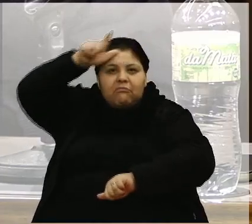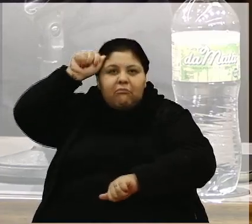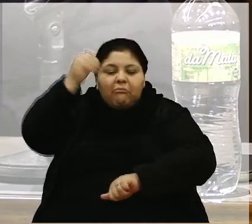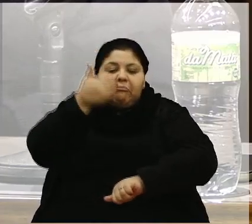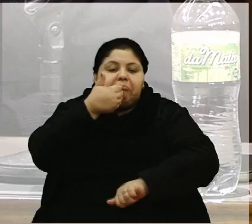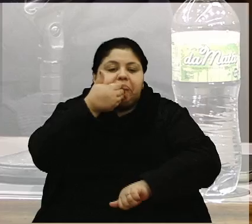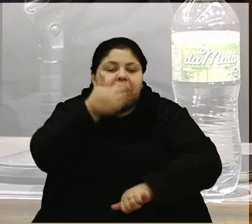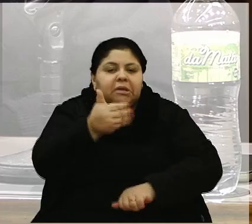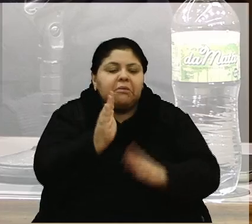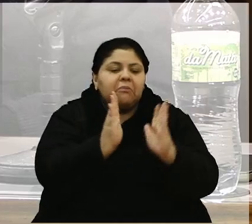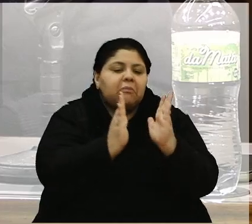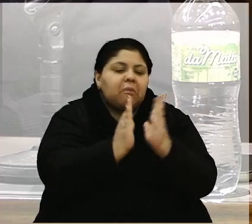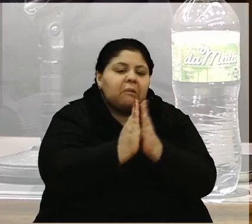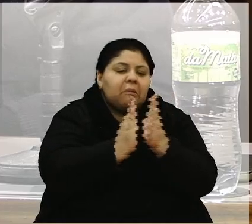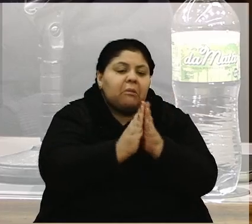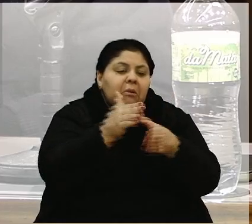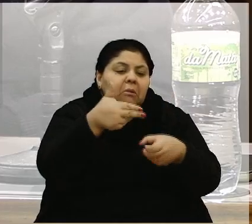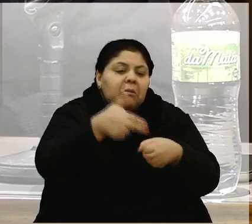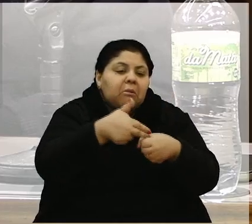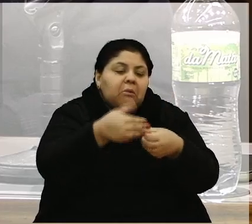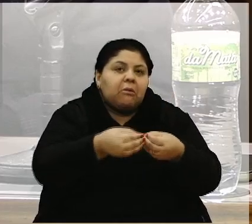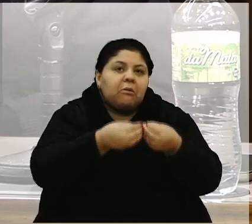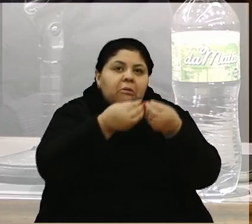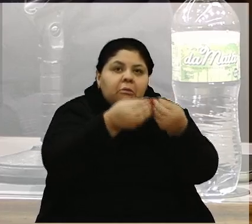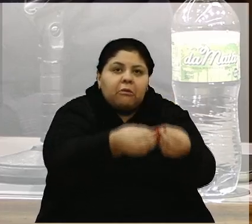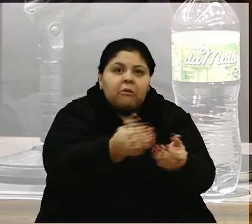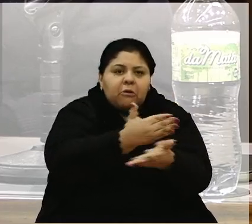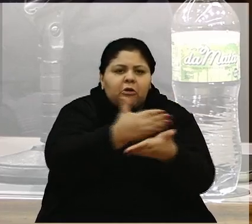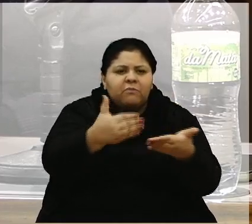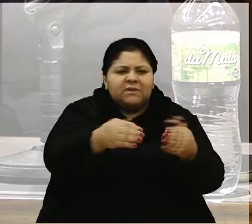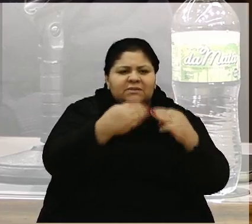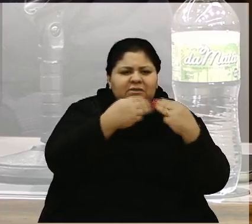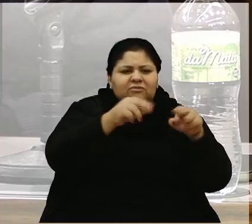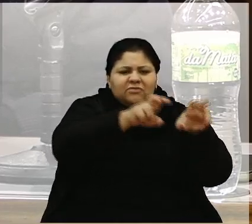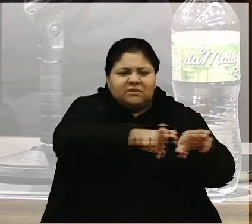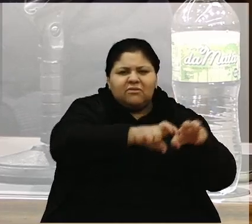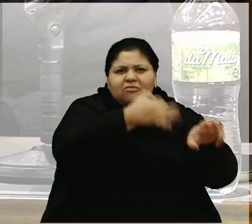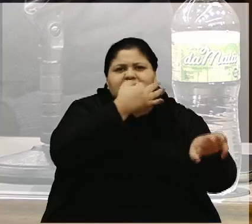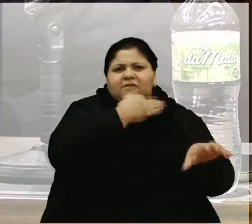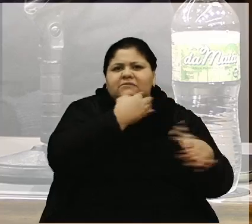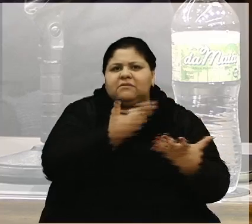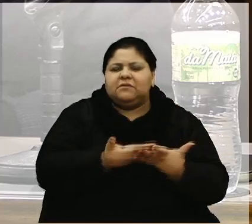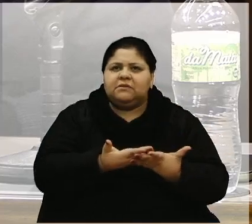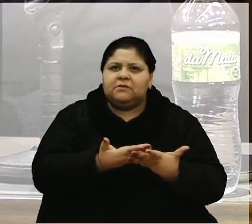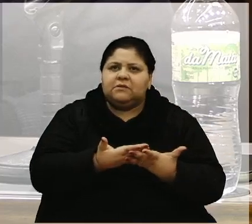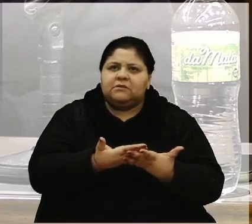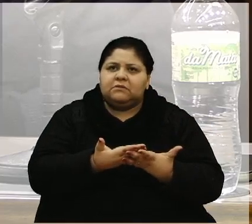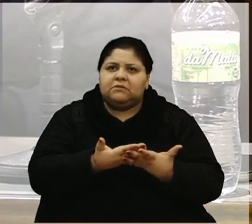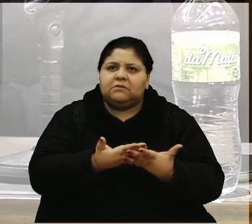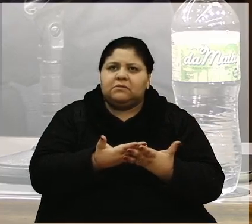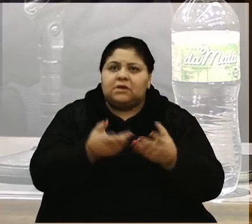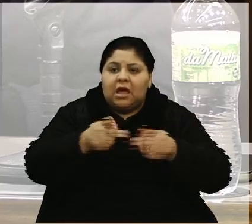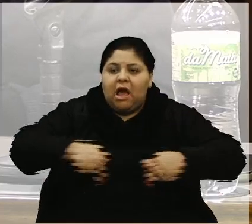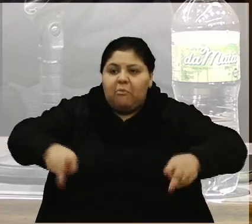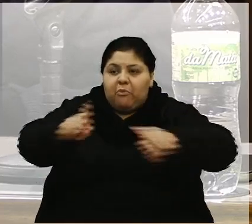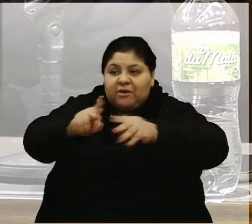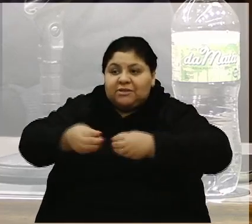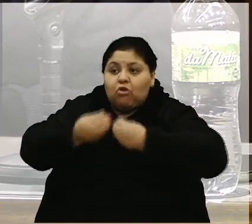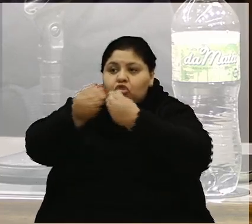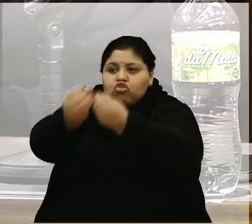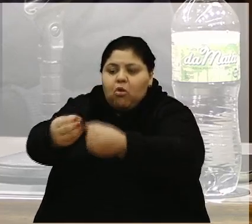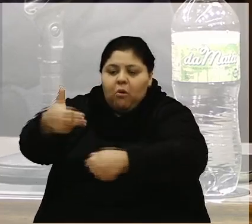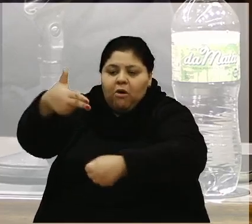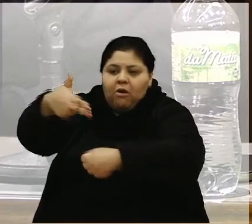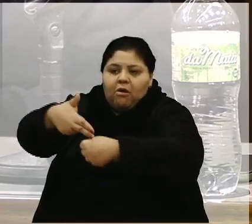mendigando combustível, doação, para botar as máquinas trabalhar no interior de Caxias. Se não tiver a população doando o diesel, não funcionam